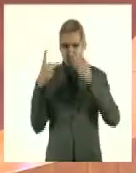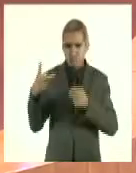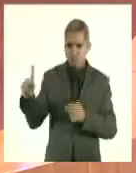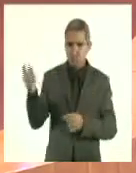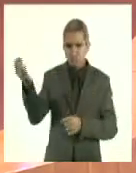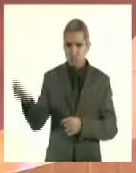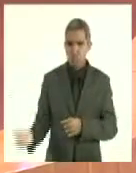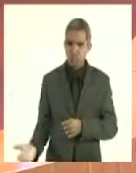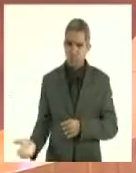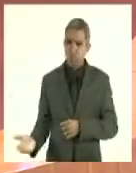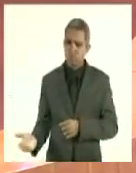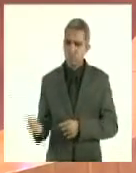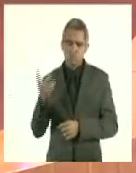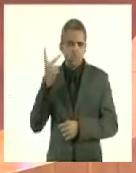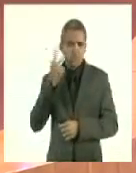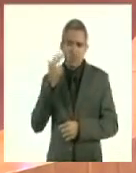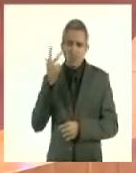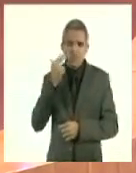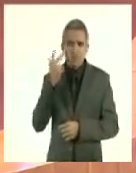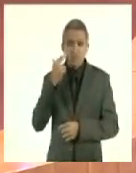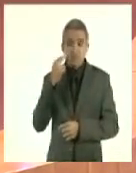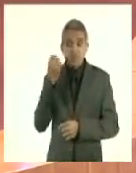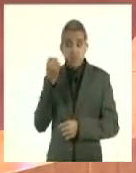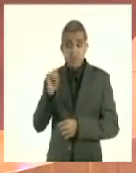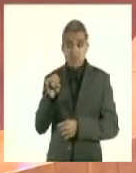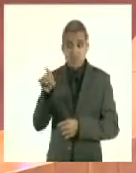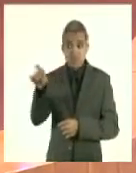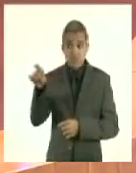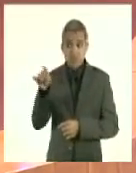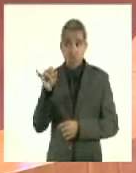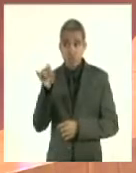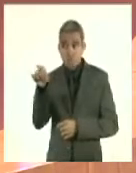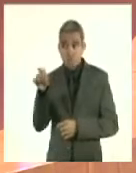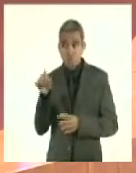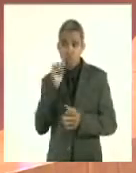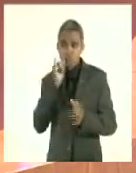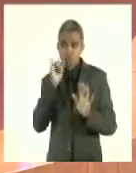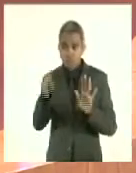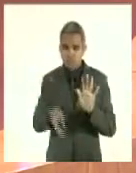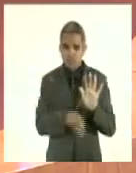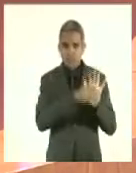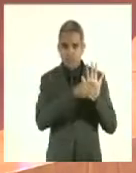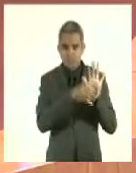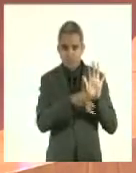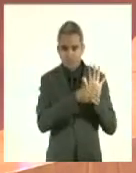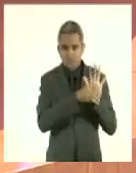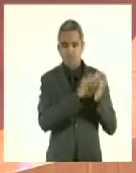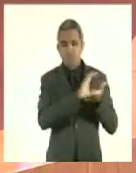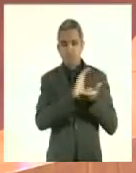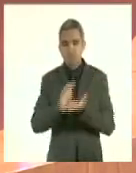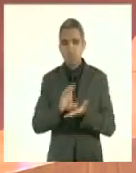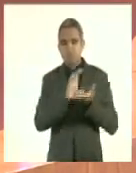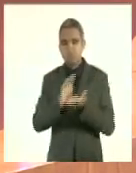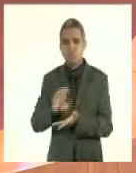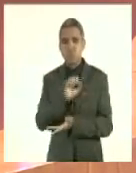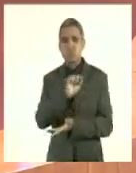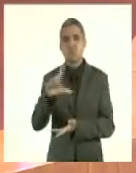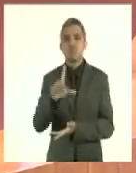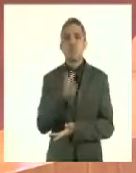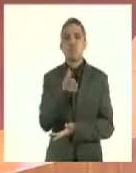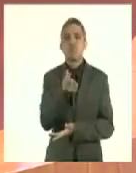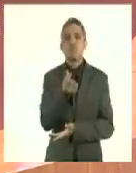Quando eu ver Vossa Excelência meter a mão no bolso das suas emendas e destinar para São Luís recursos